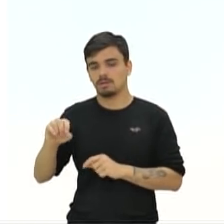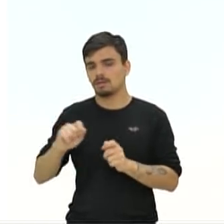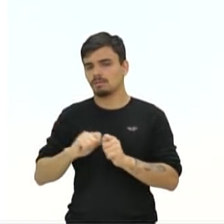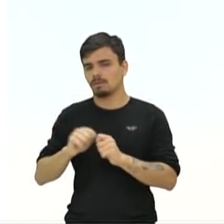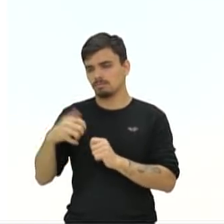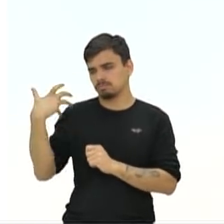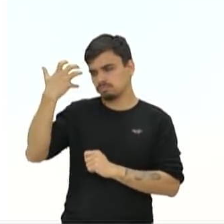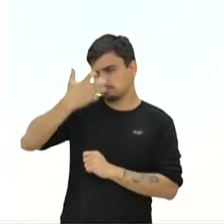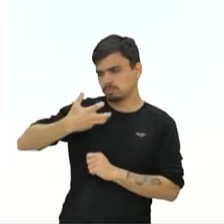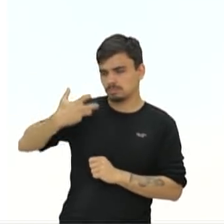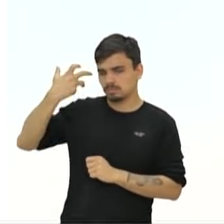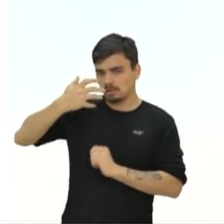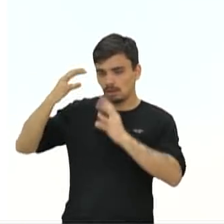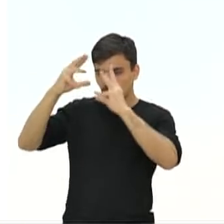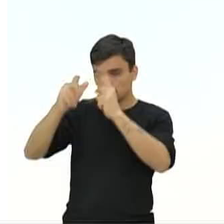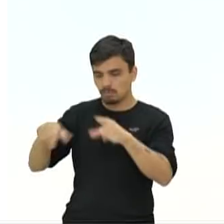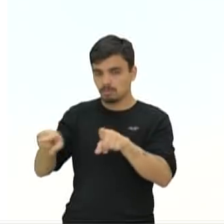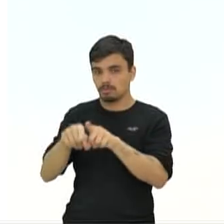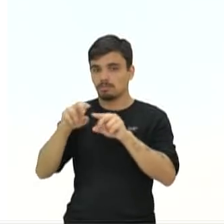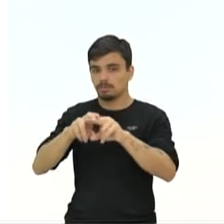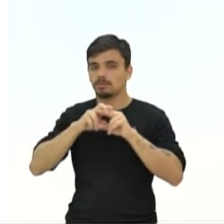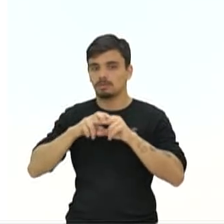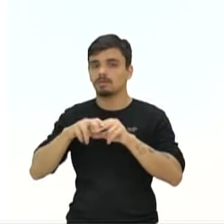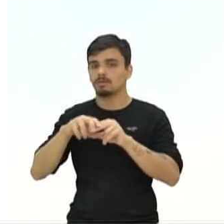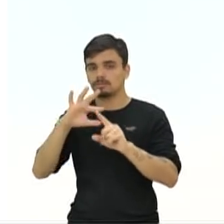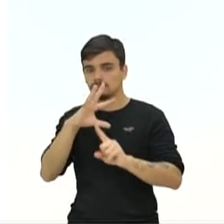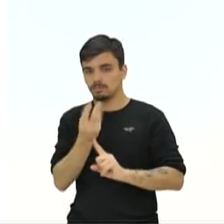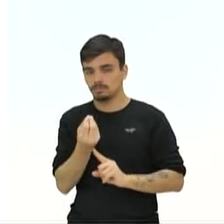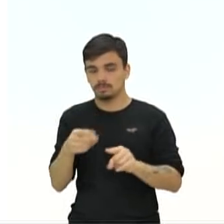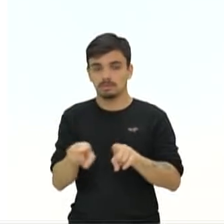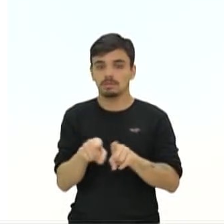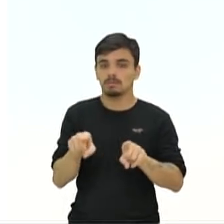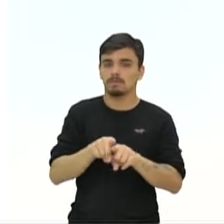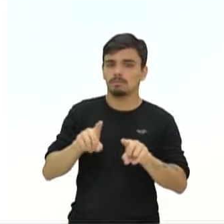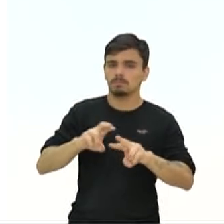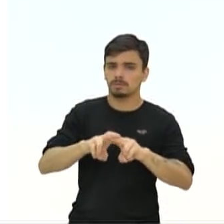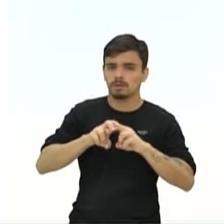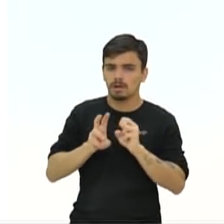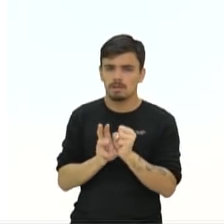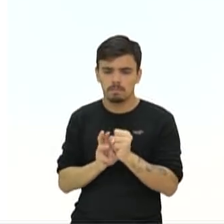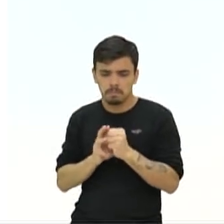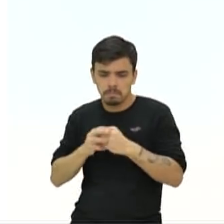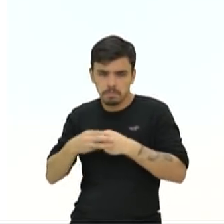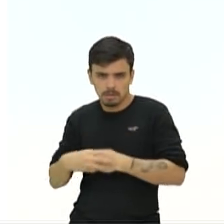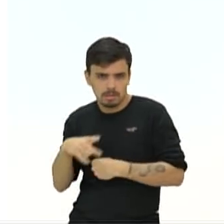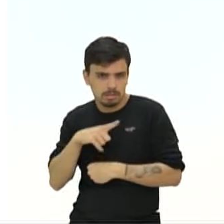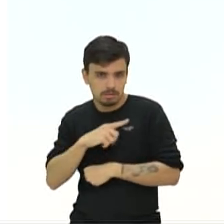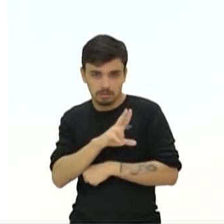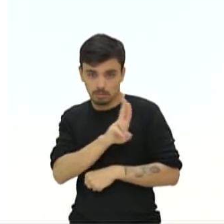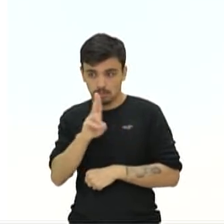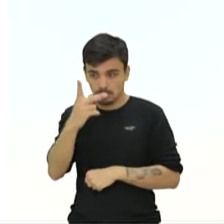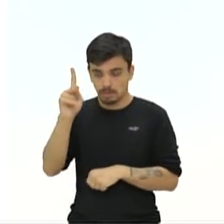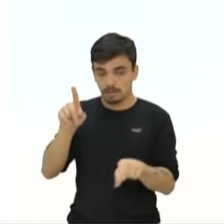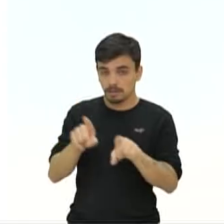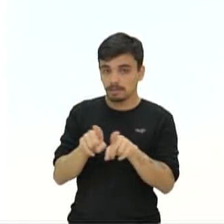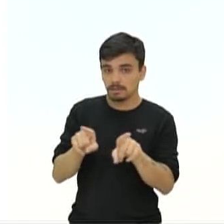a todos, pela sua arte, claro, e pelos mistérios que envolvem o seu nome. Enigmático, tinha sua